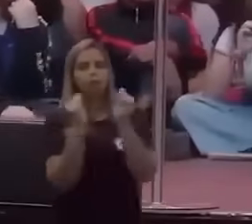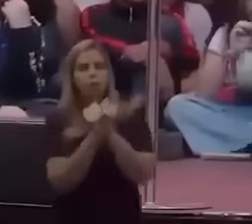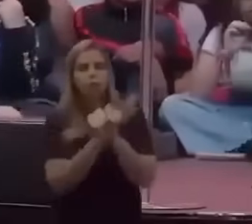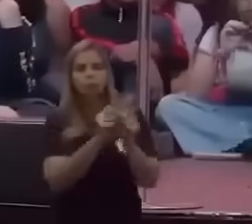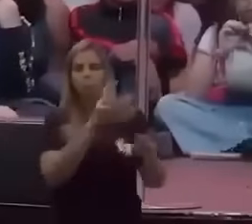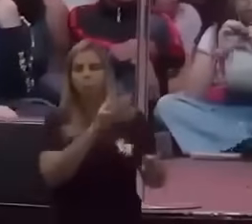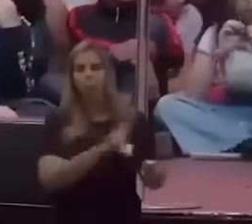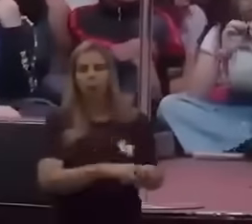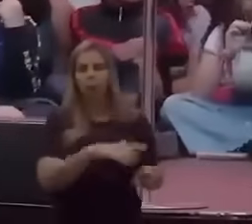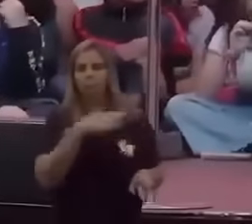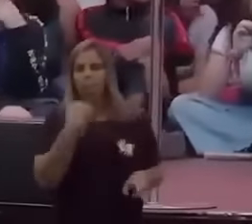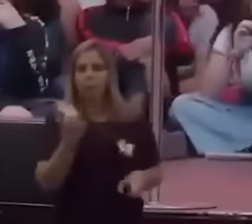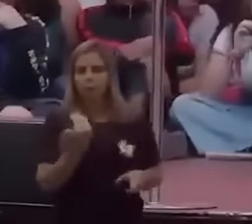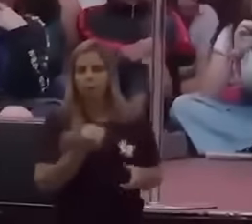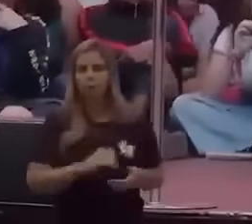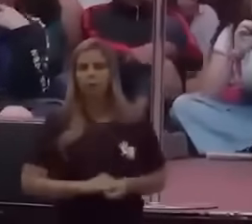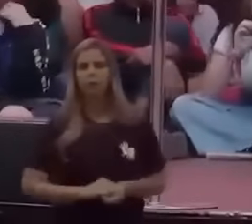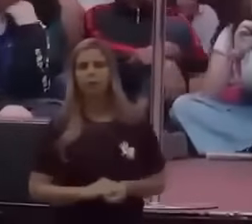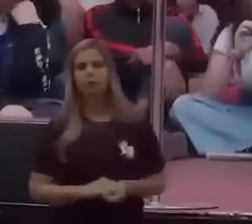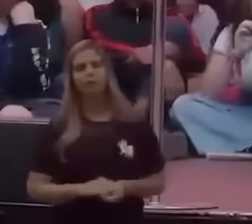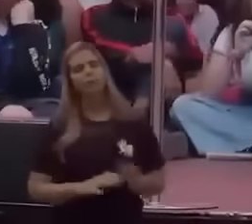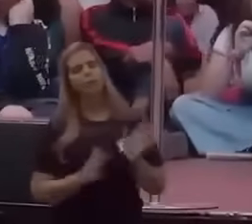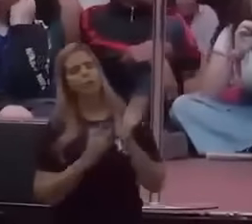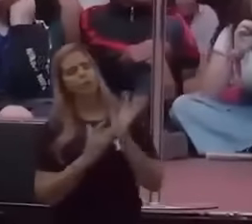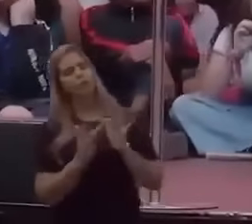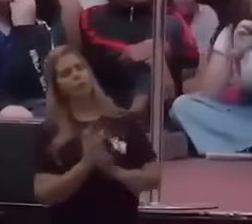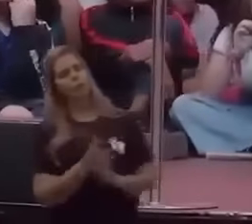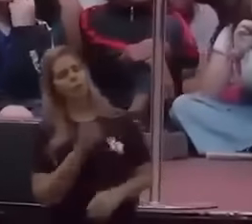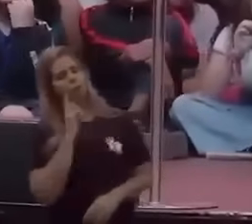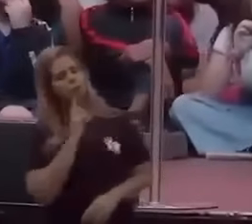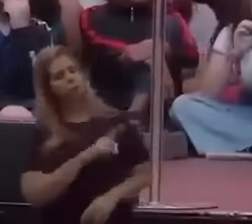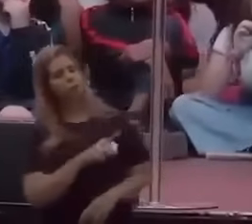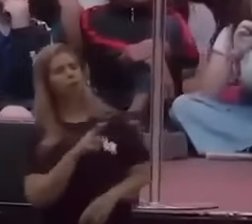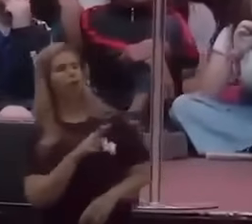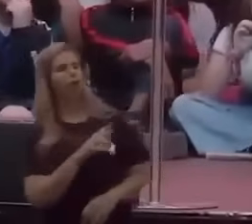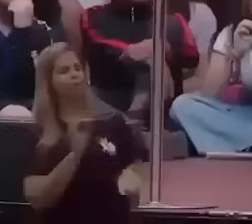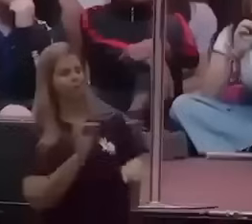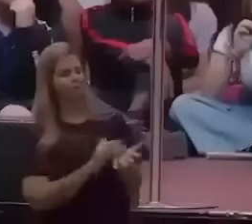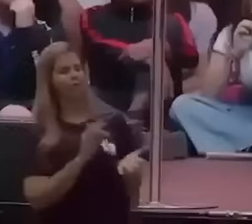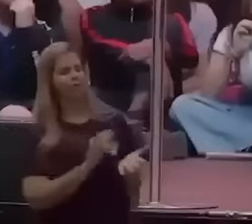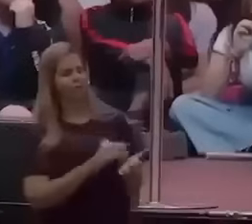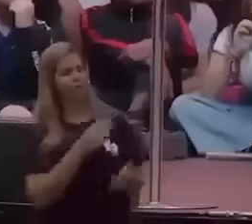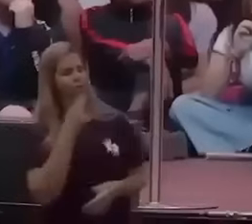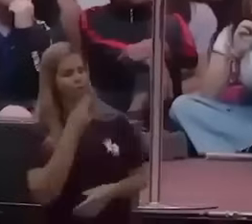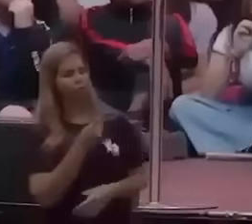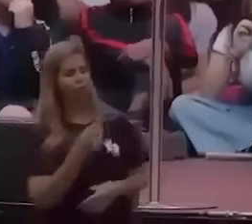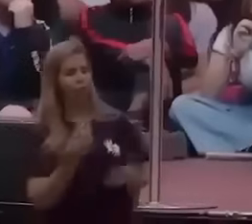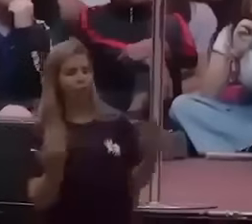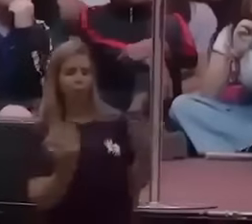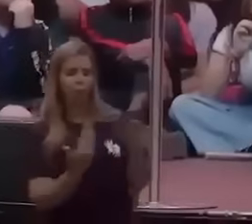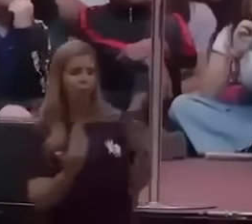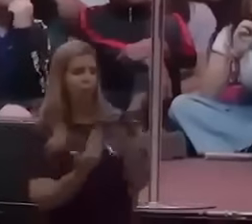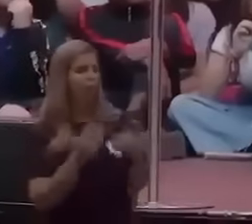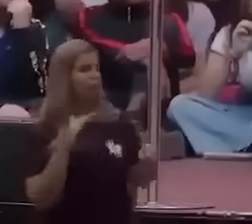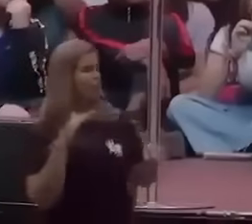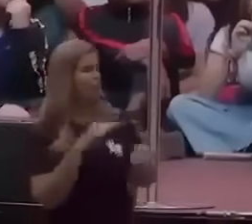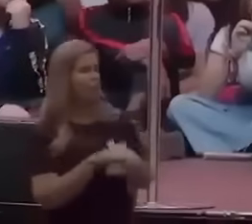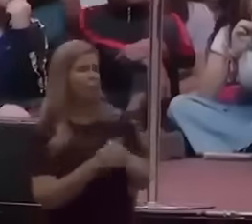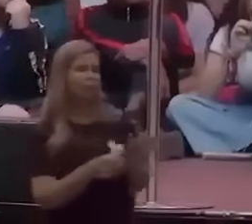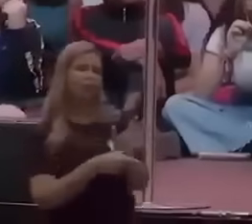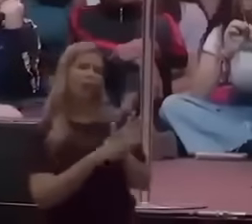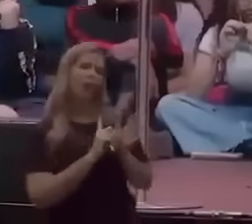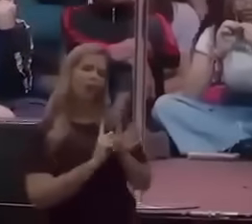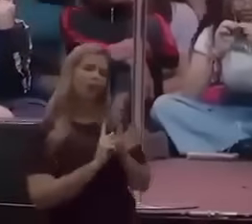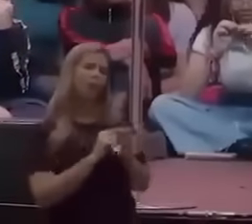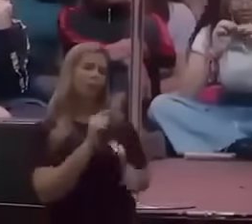morte. E Jesus olha firme para ele e diz: pois em verdade te digo que nesta mesma noite, antes que o galo cante, tu